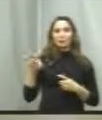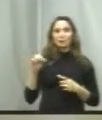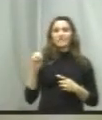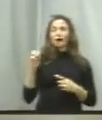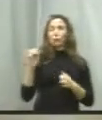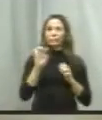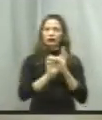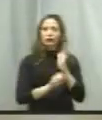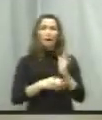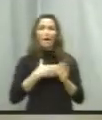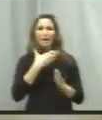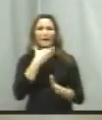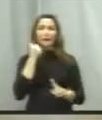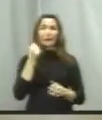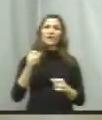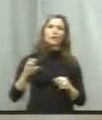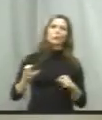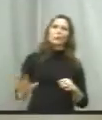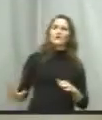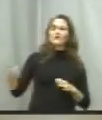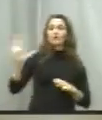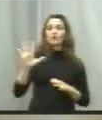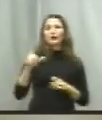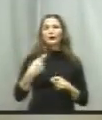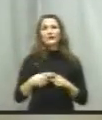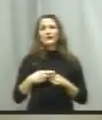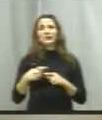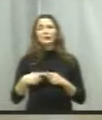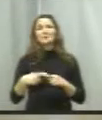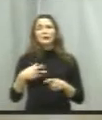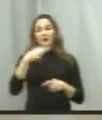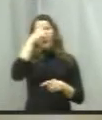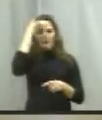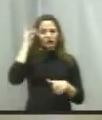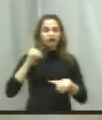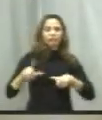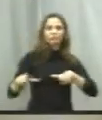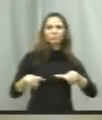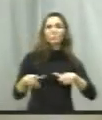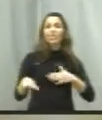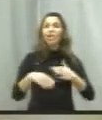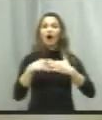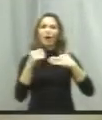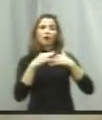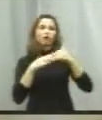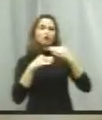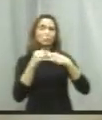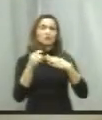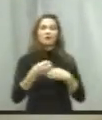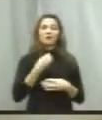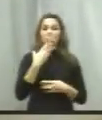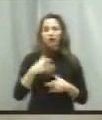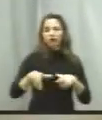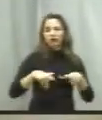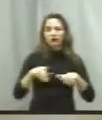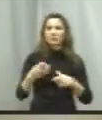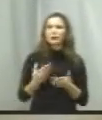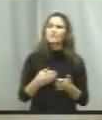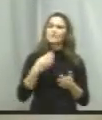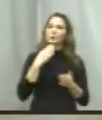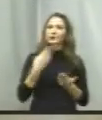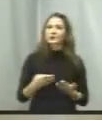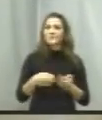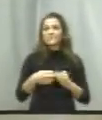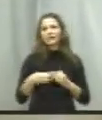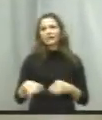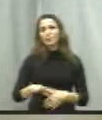região, mas temos que ter mão de obra. Não adianta você ter uma estrutura maravilhosa e não ter uma de obra qualificada para trabalhar. Então, eu peço muito ao